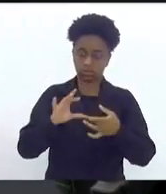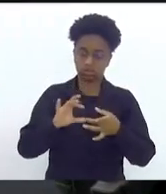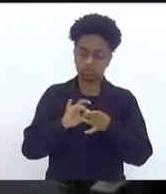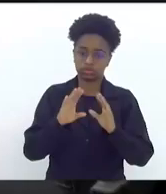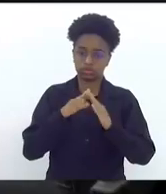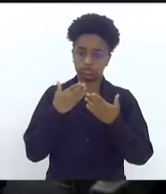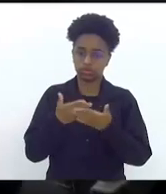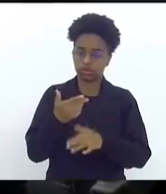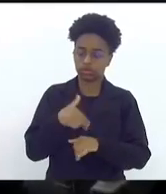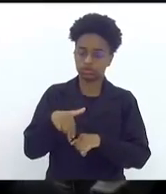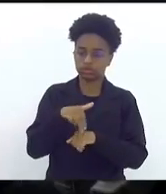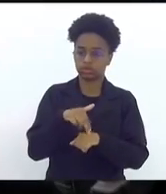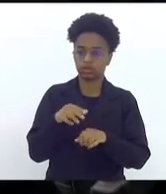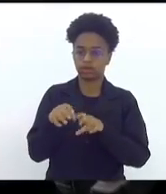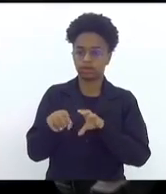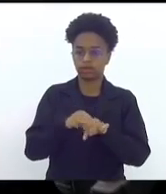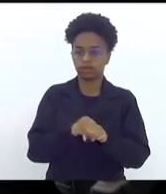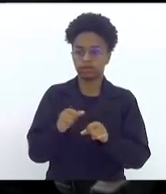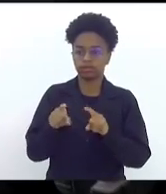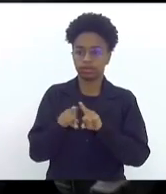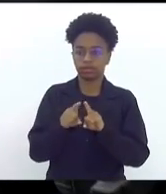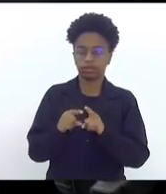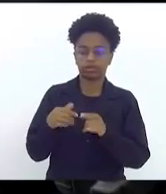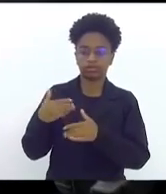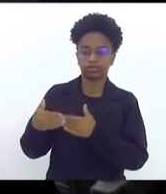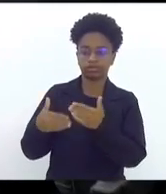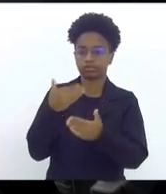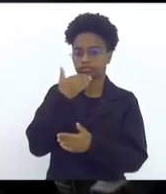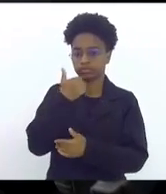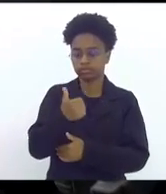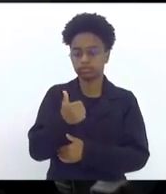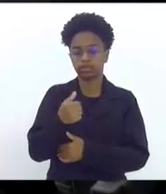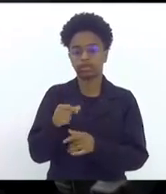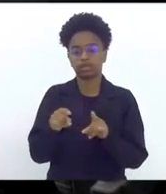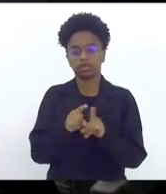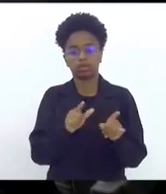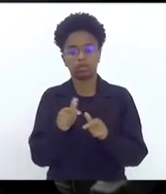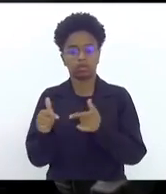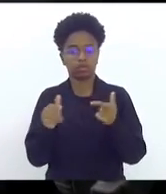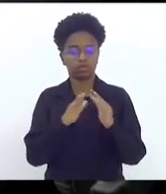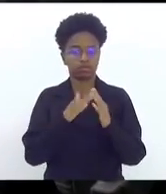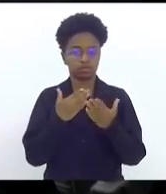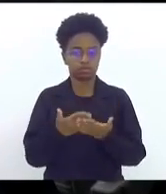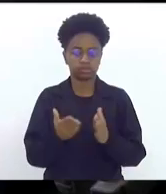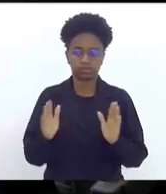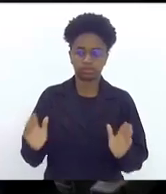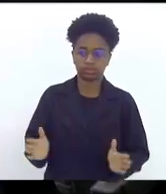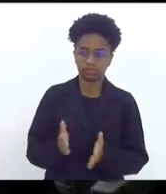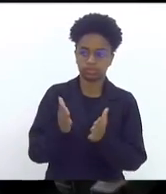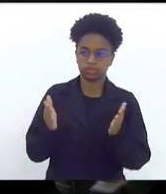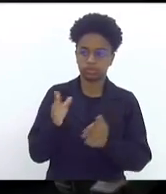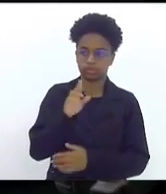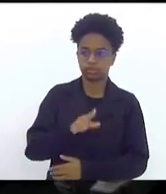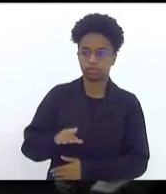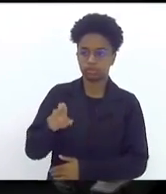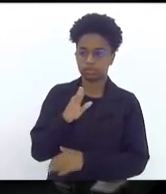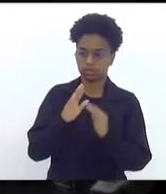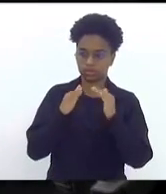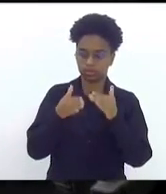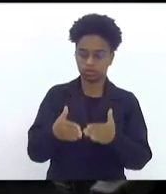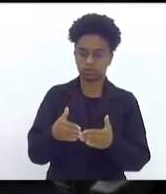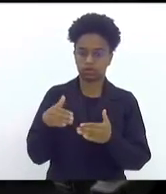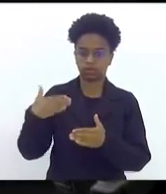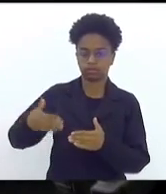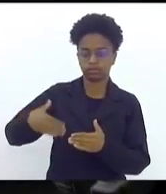Escola Nacional de Formação e Aperfeiçoamento dos Magistrados e demais escolas da magistratura, promoverão cursos destinados à